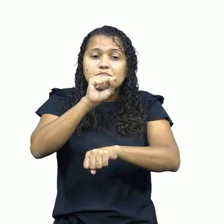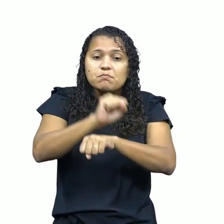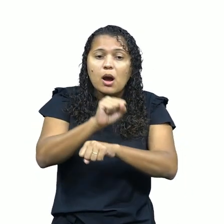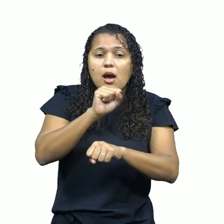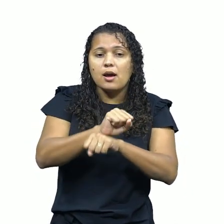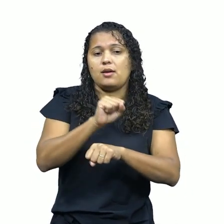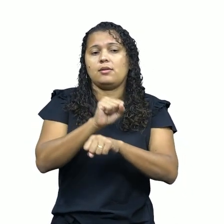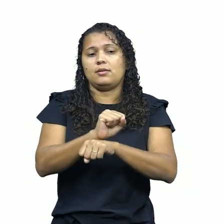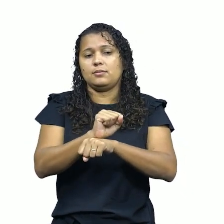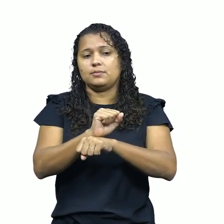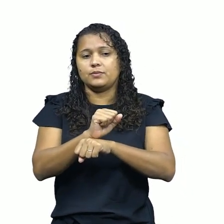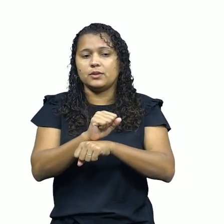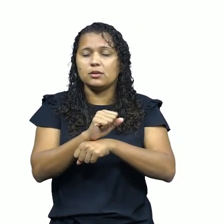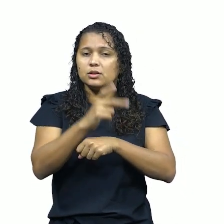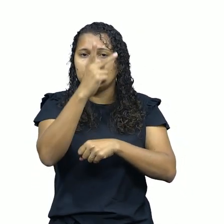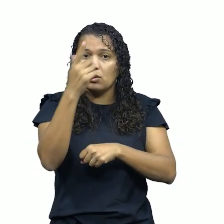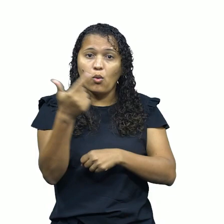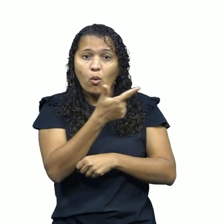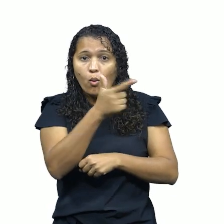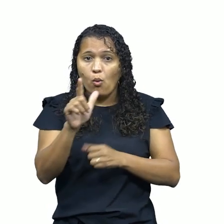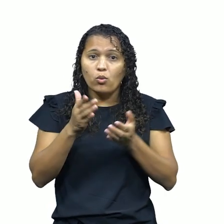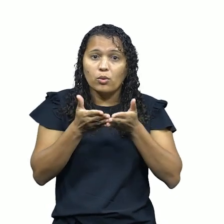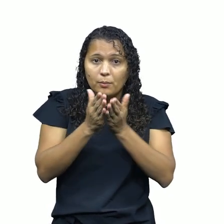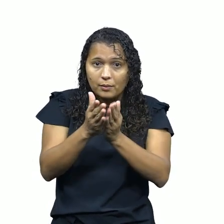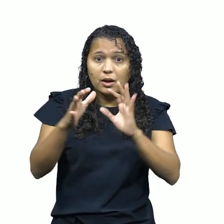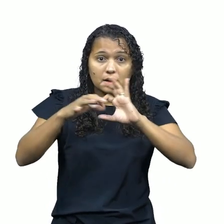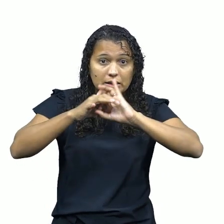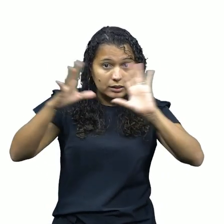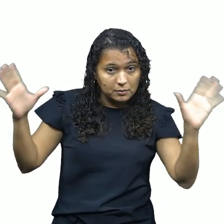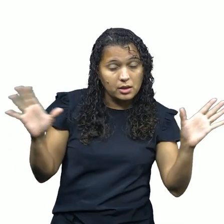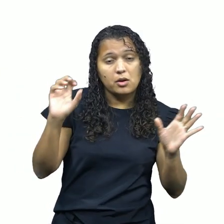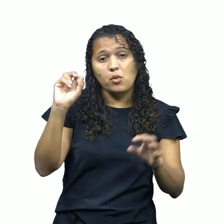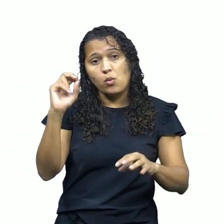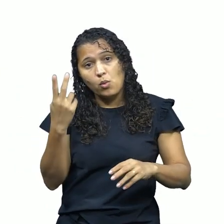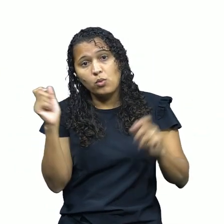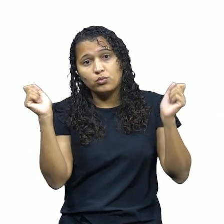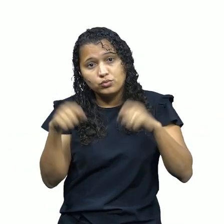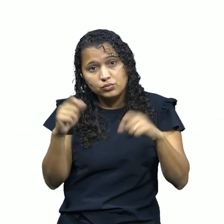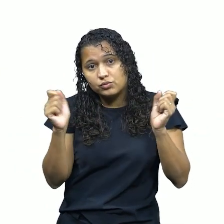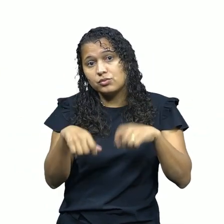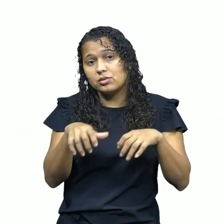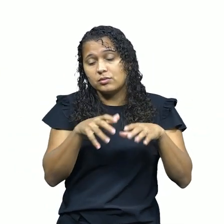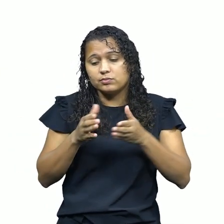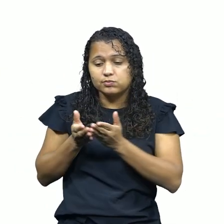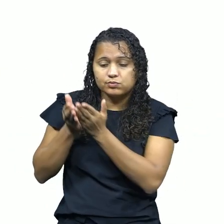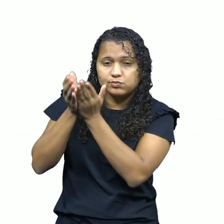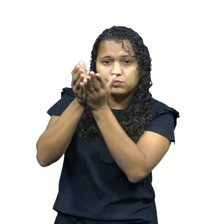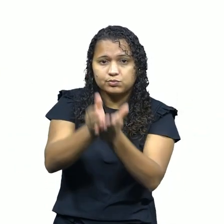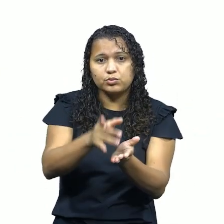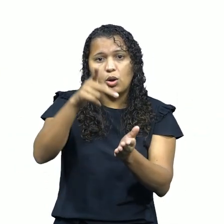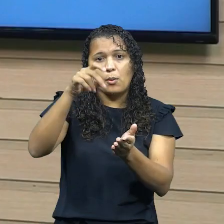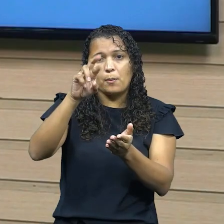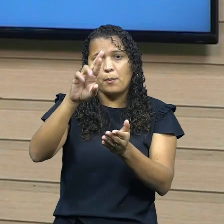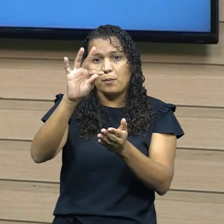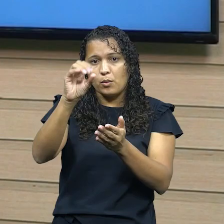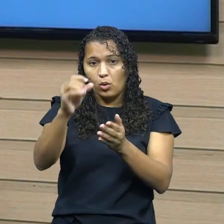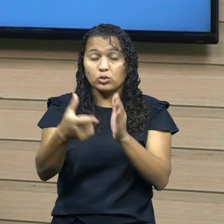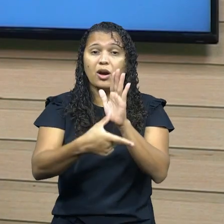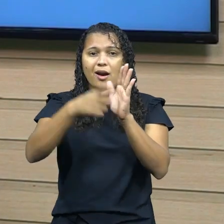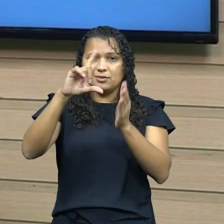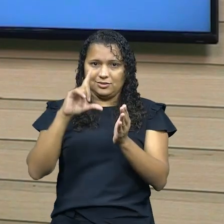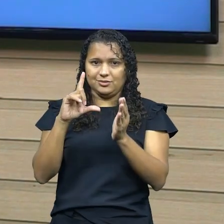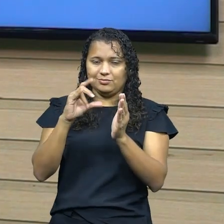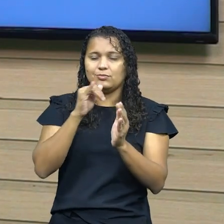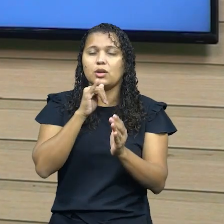e ancoragem, enquanto as embarcações elas aguardam autorização ou condições adequadas para atracação junto ao porto. Então,